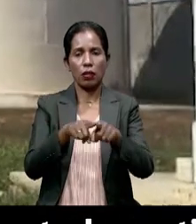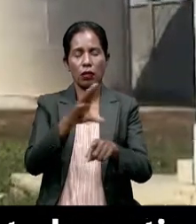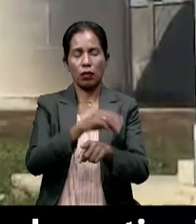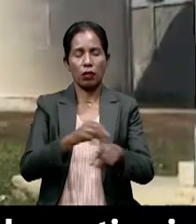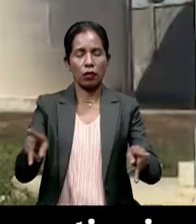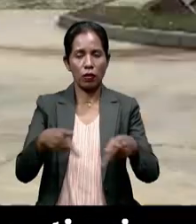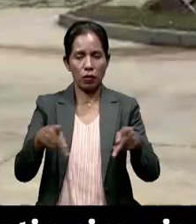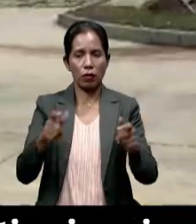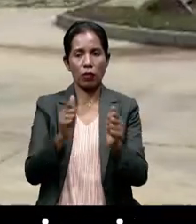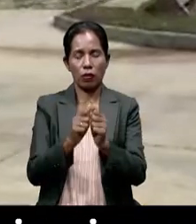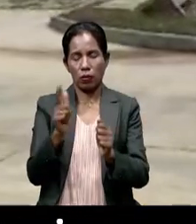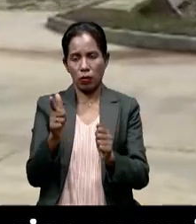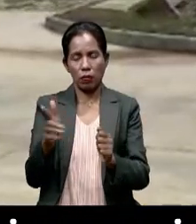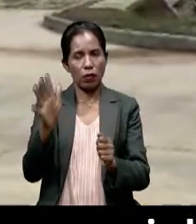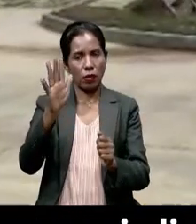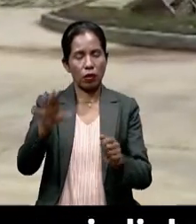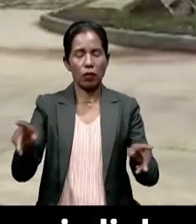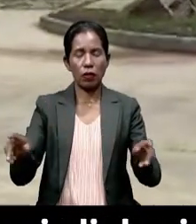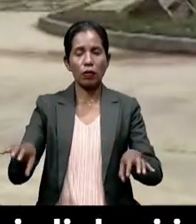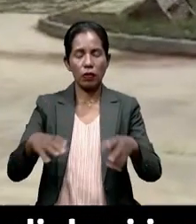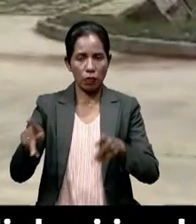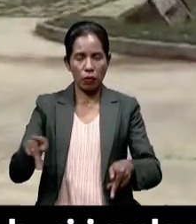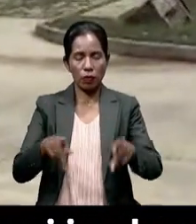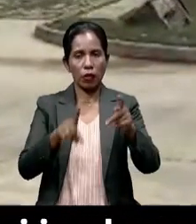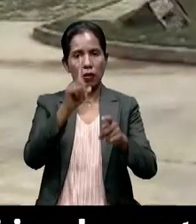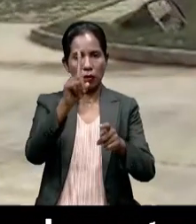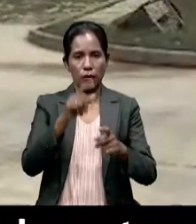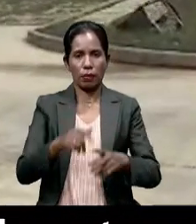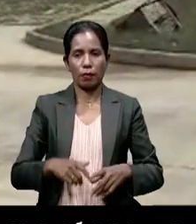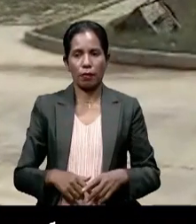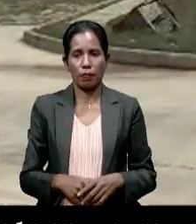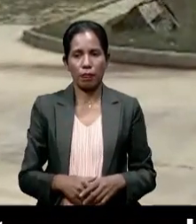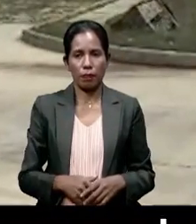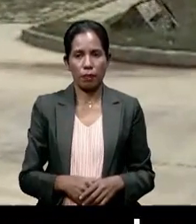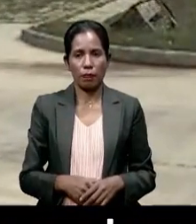contratado Cruanulo Racinem, no funcionário público IDA, equipa cobertura GMN.